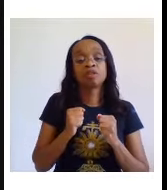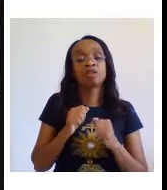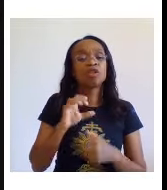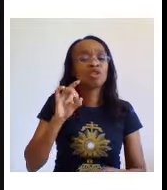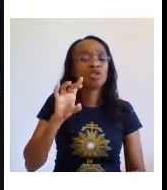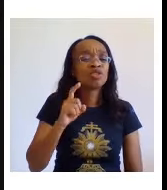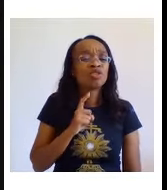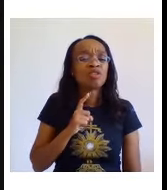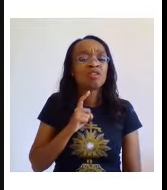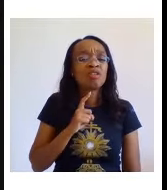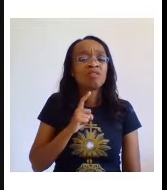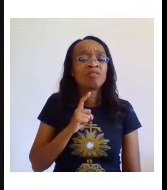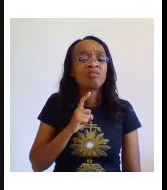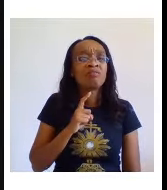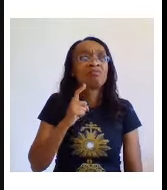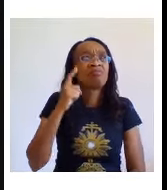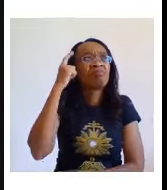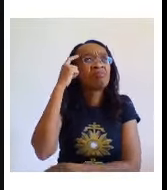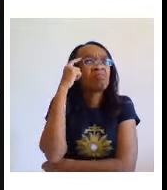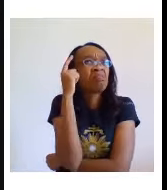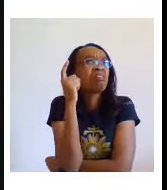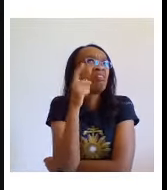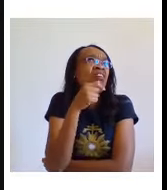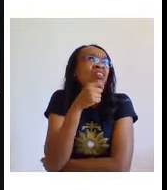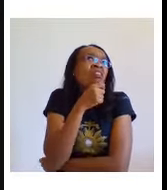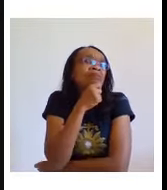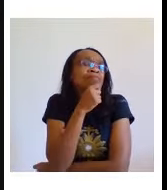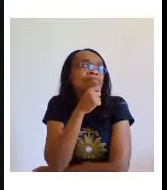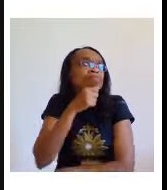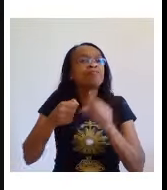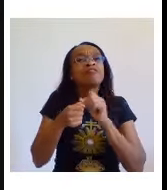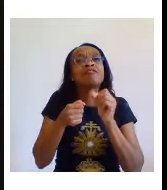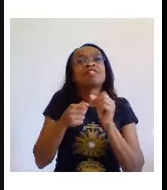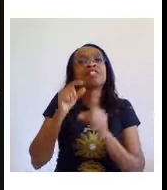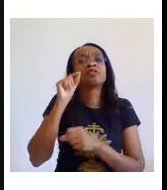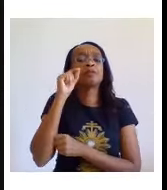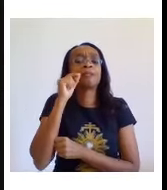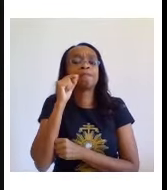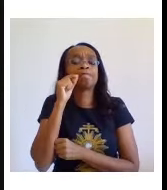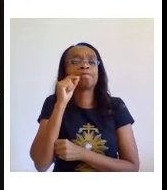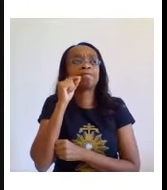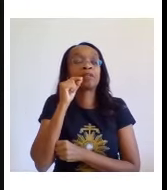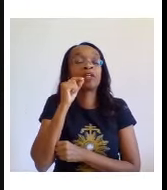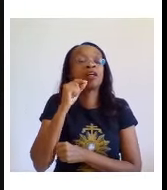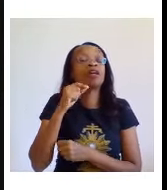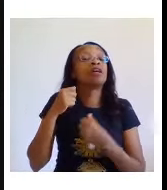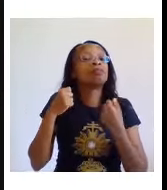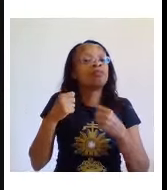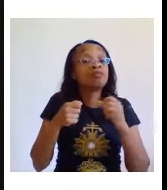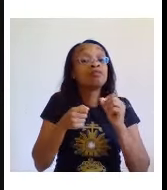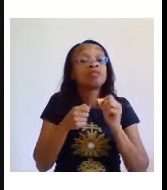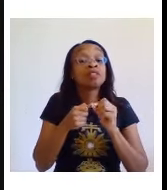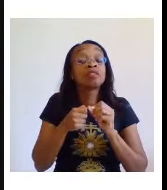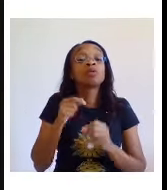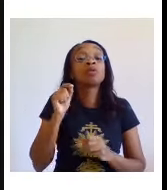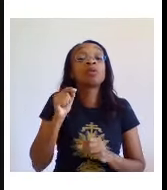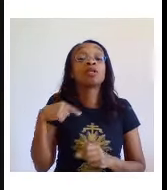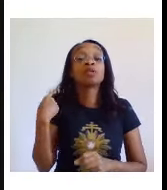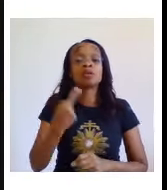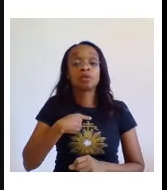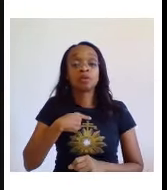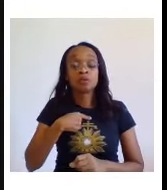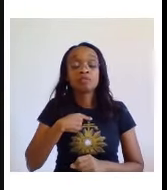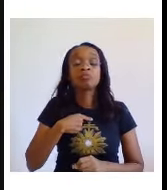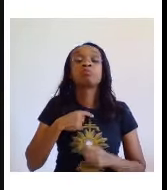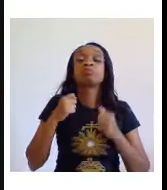também só ficar assim, mas o que eu vou fazer? Bom, a gente pode fazer aquilo que está no nosso alcance, né? Mas a gente